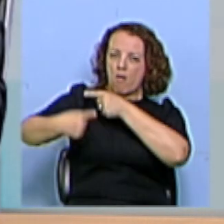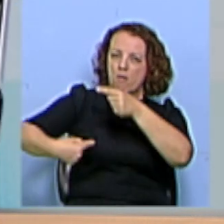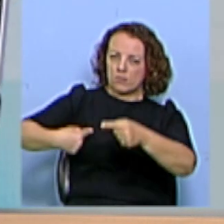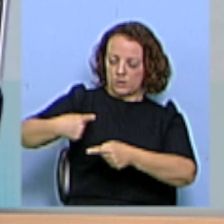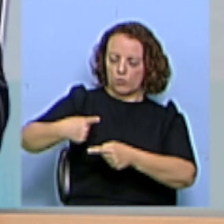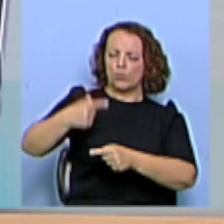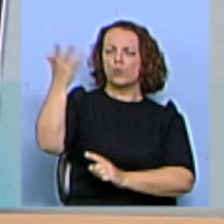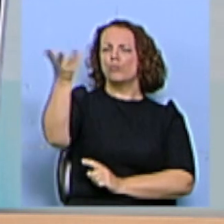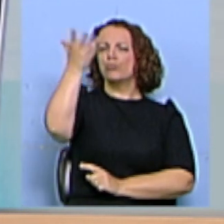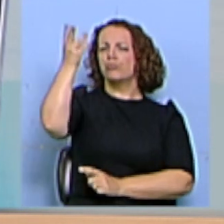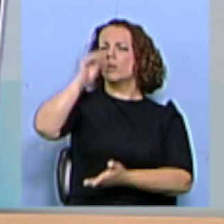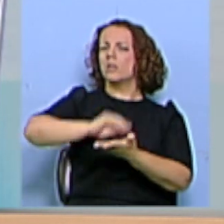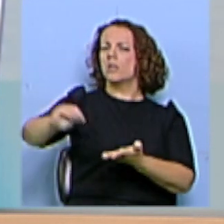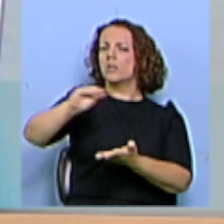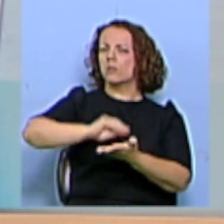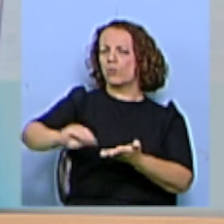grandes literatos